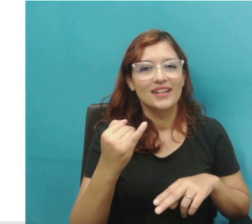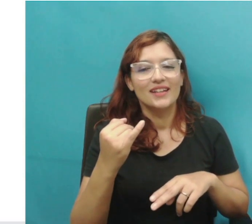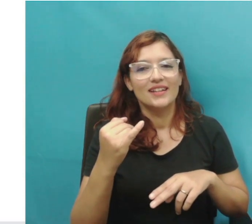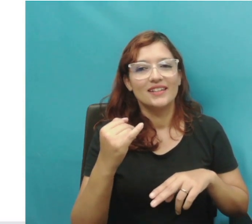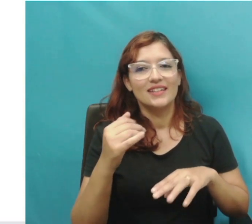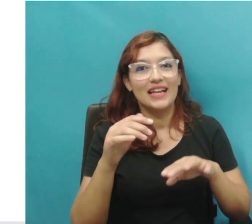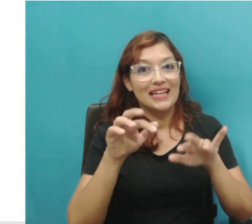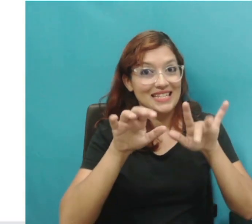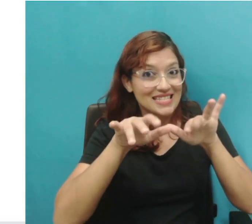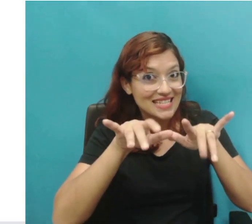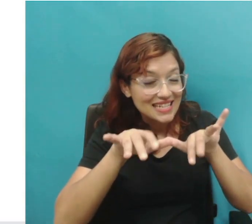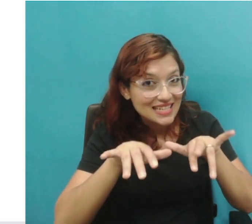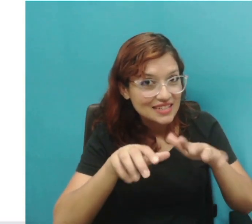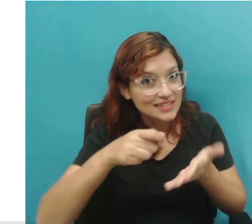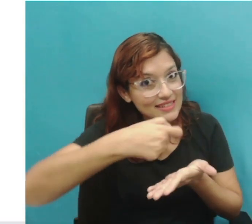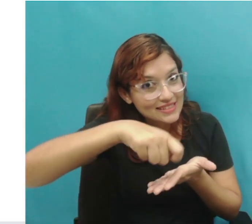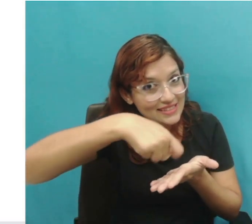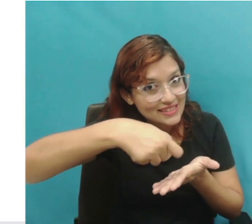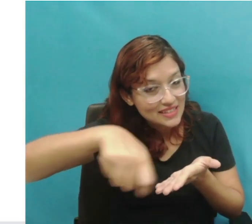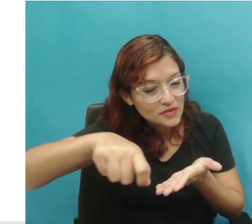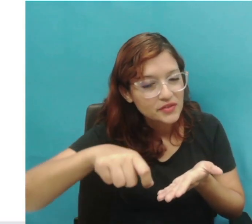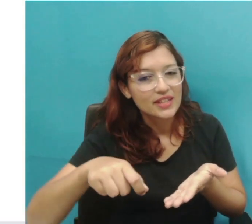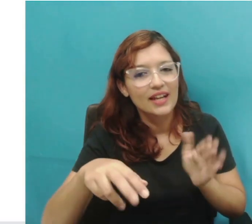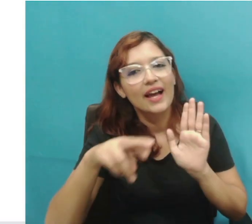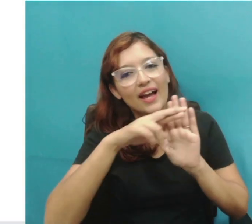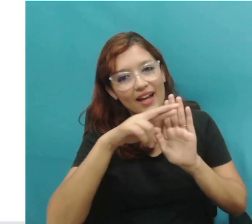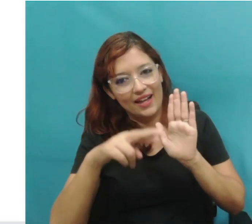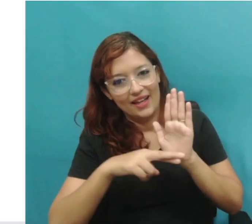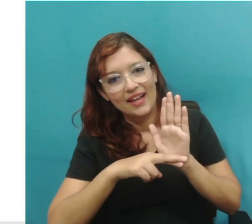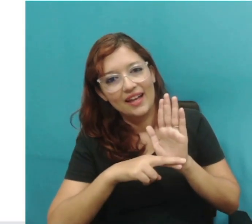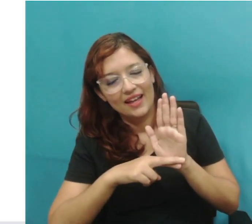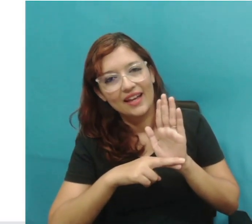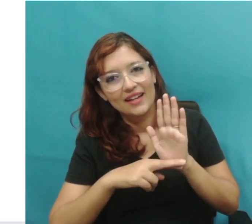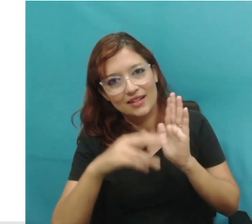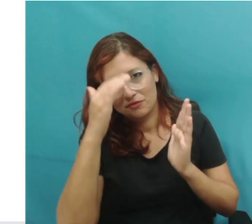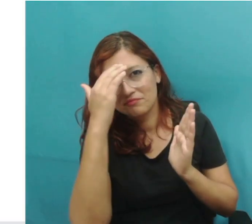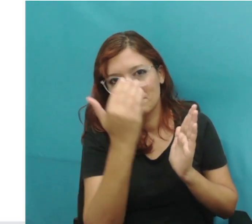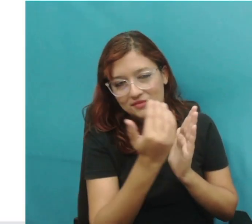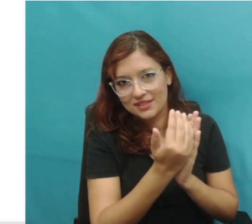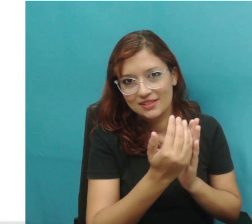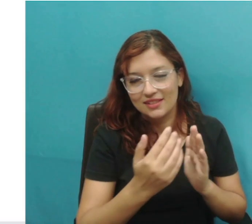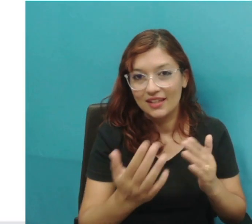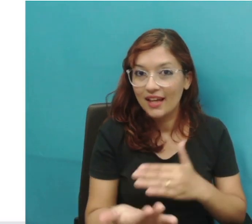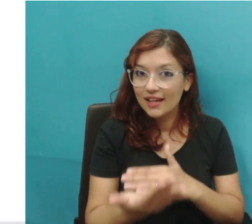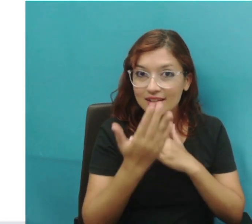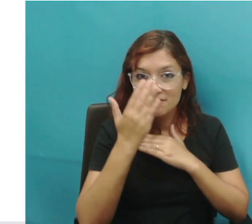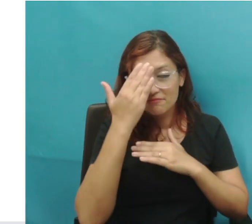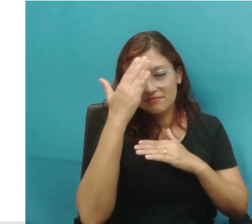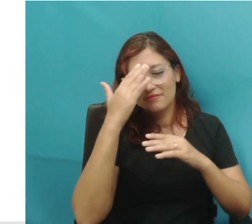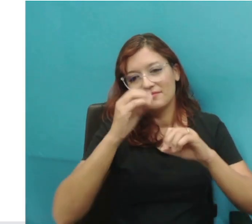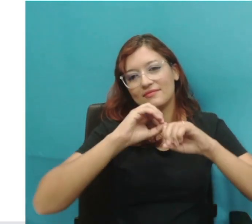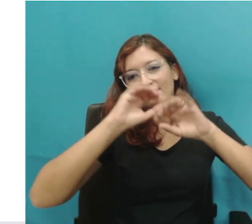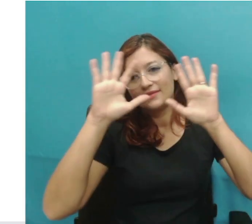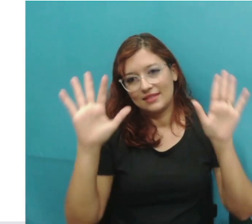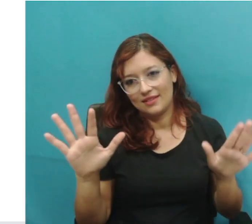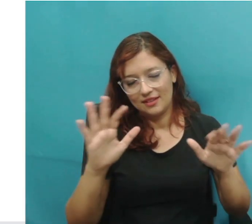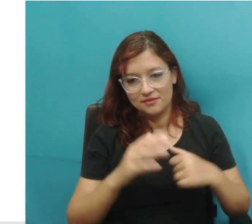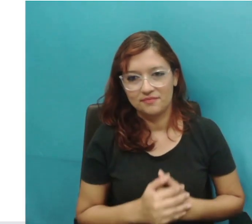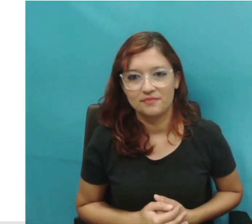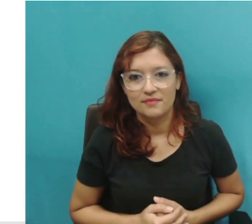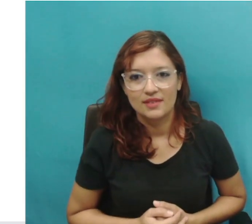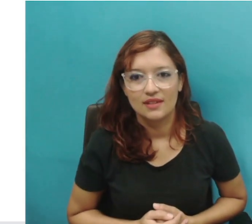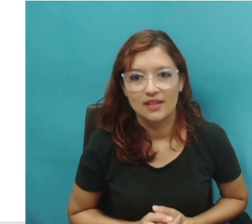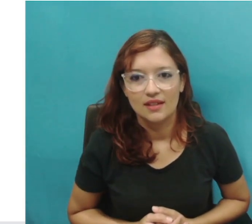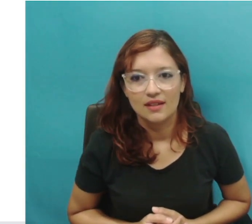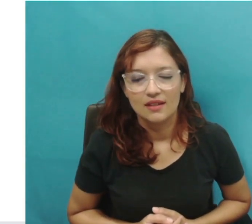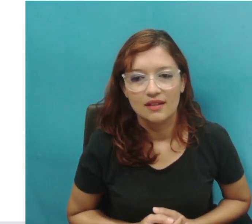Veja, por isso é importante, na hora de escrever, obedecer a regra para me ajudar